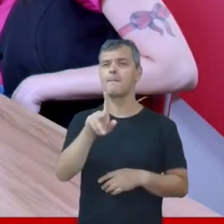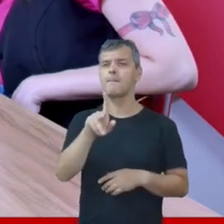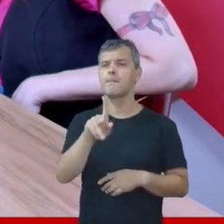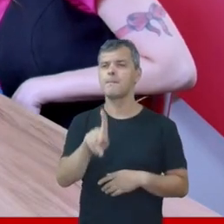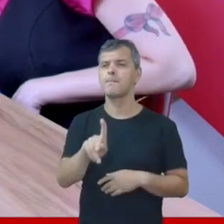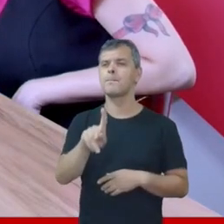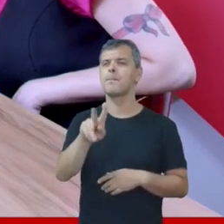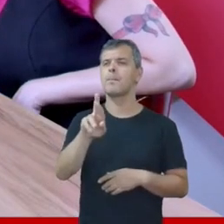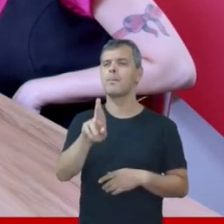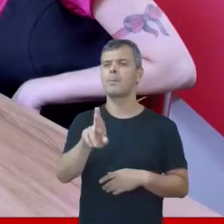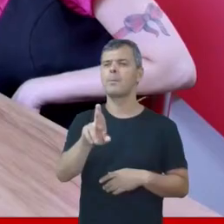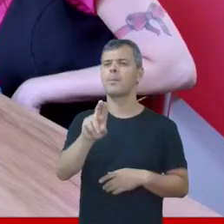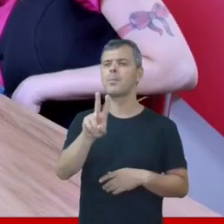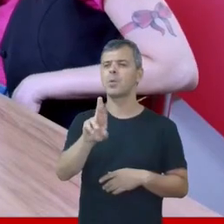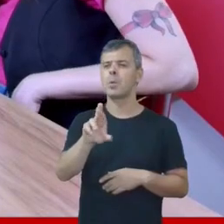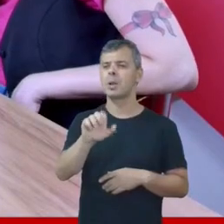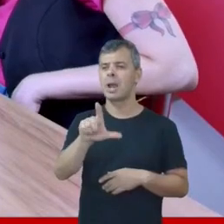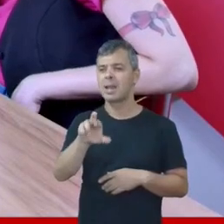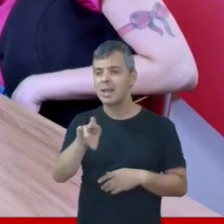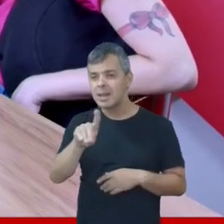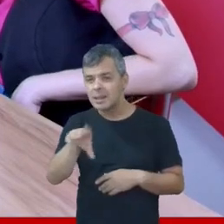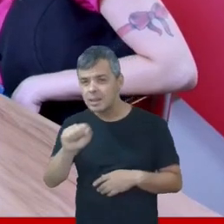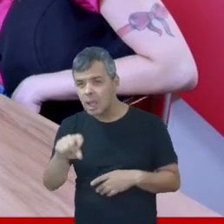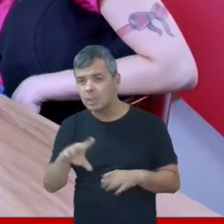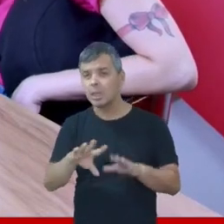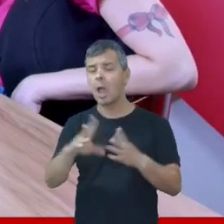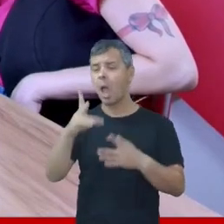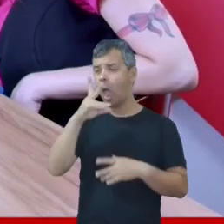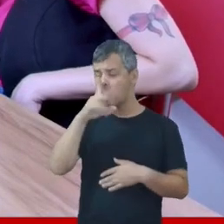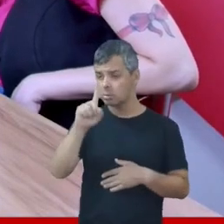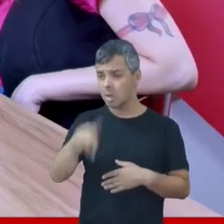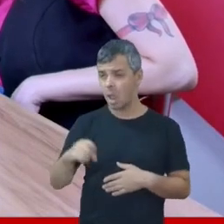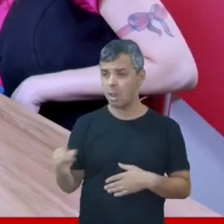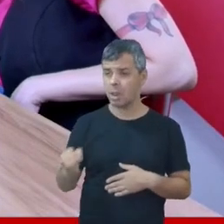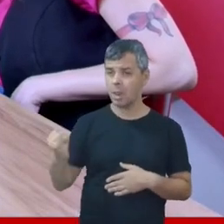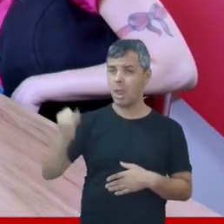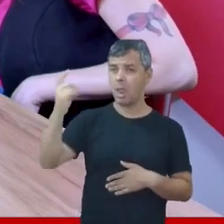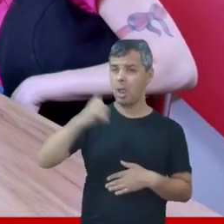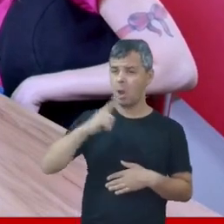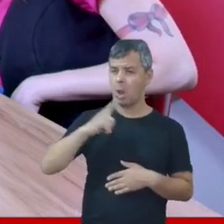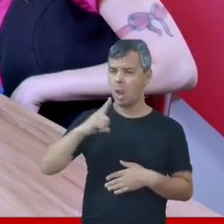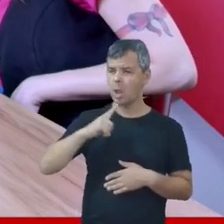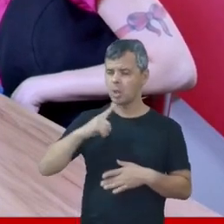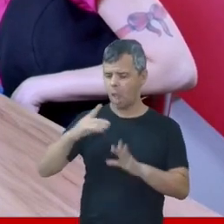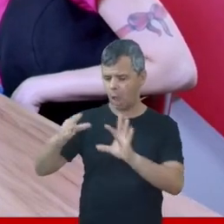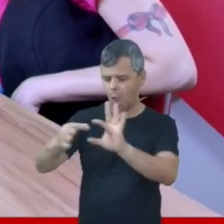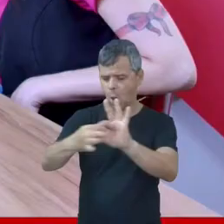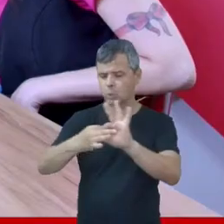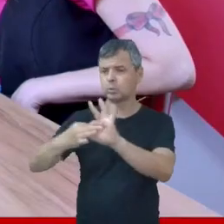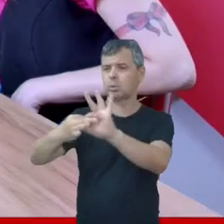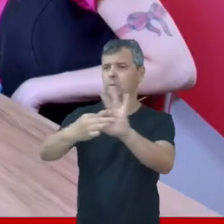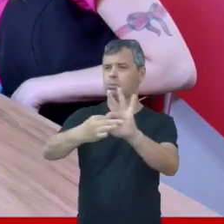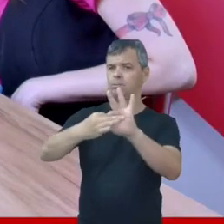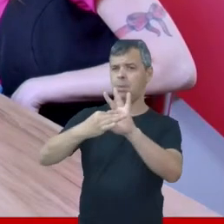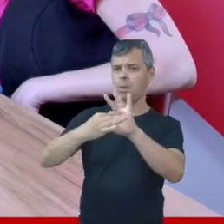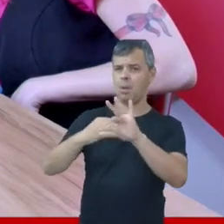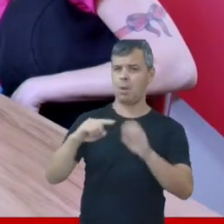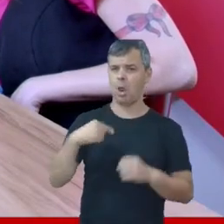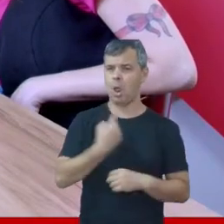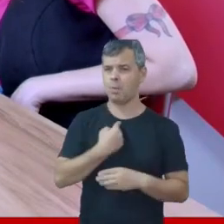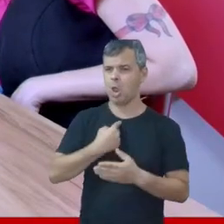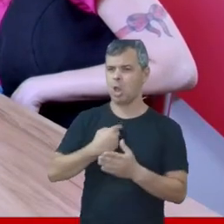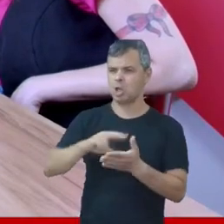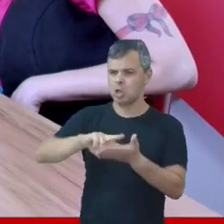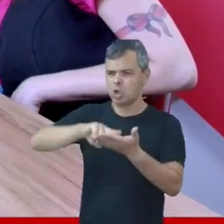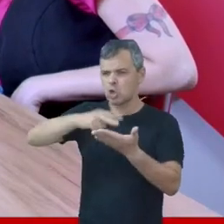me ajuda aí, gente. Pluralidade. Isso. Então, acho que é importante a gente ter essa comunhão, sabe? Porque isso a gente